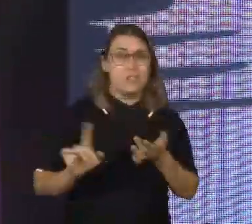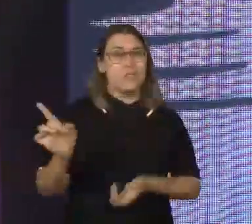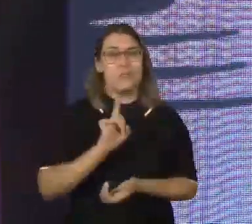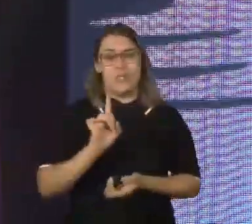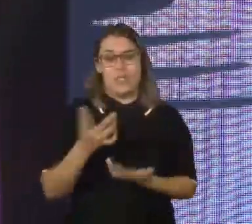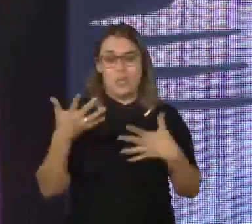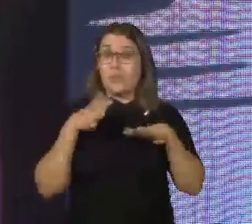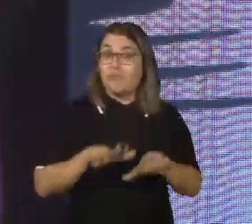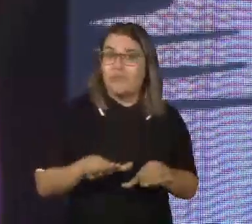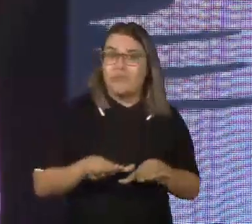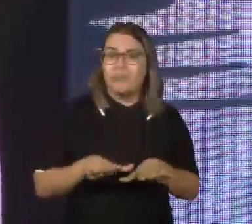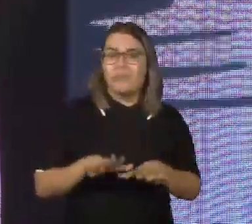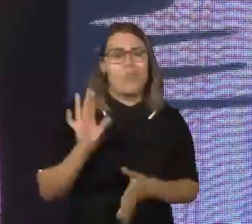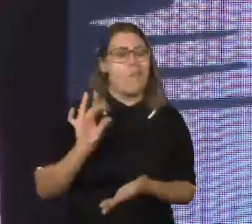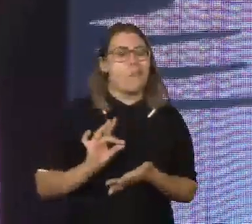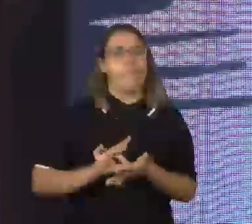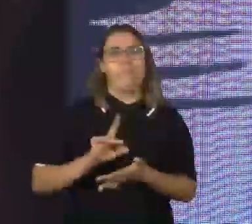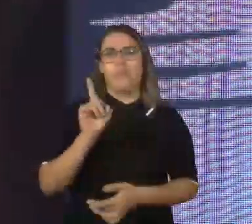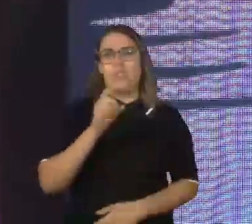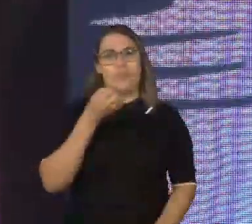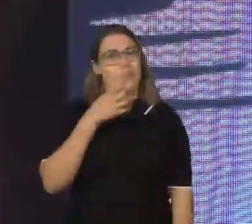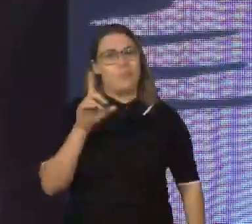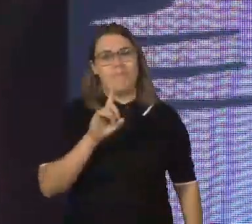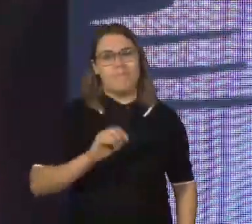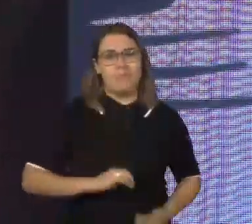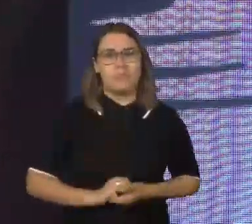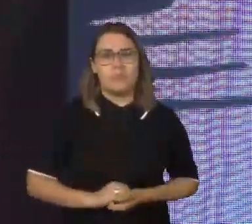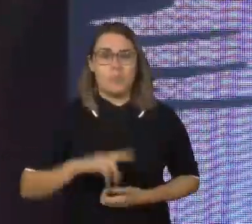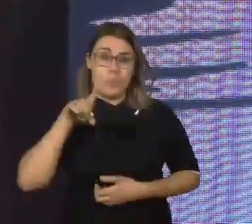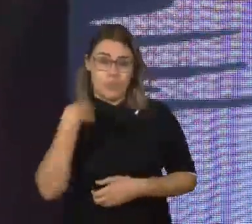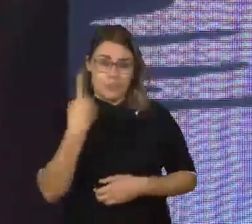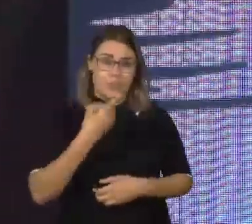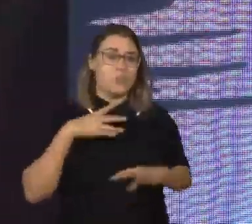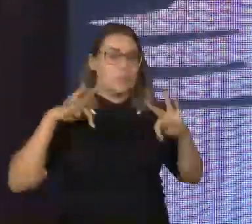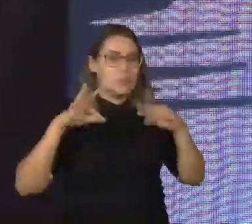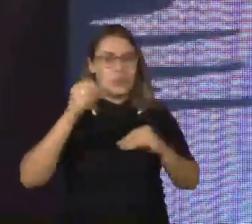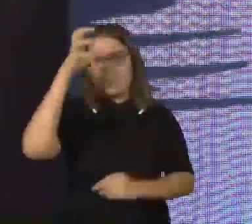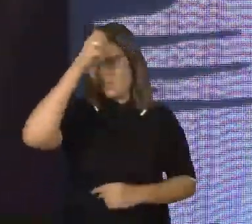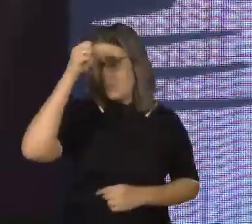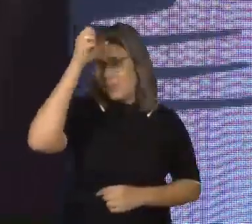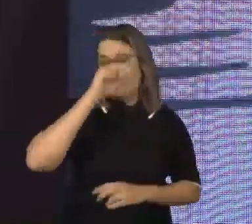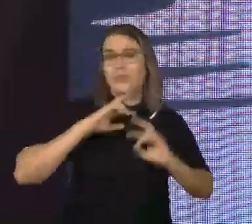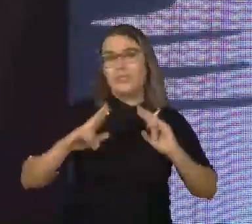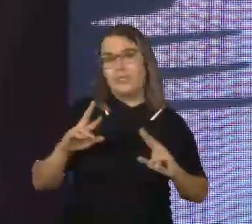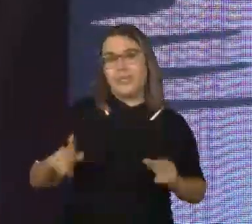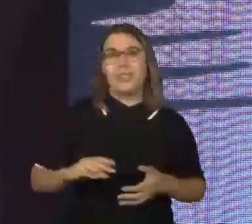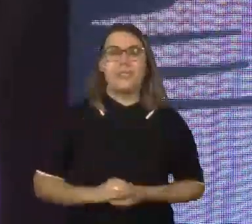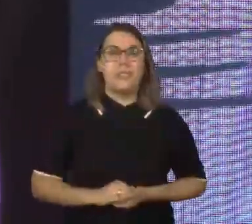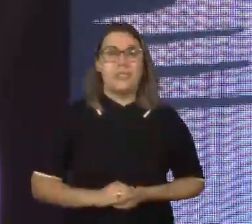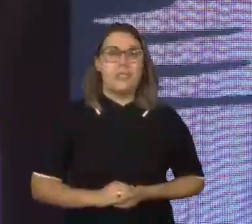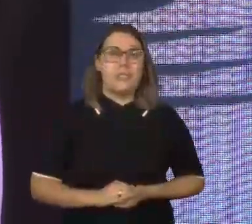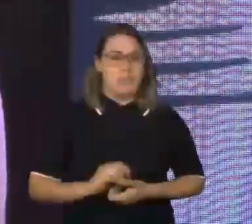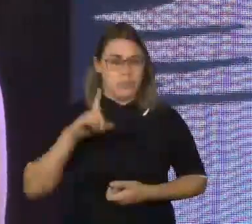dentro, com certeza não é a melhor escola para o seu filho. Nós todos aprendemos com as diferenças. E nós nos